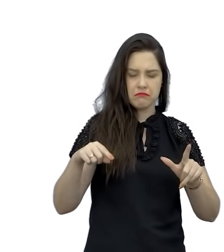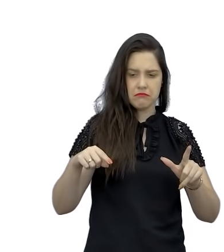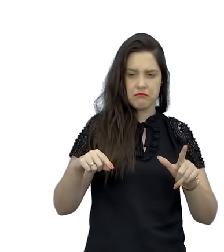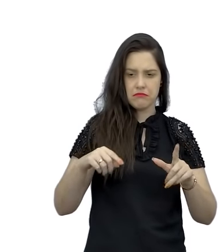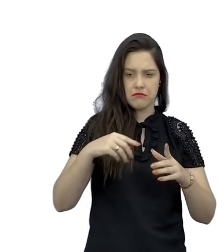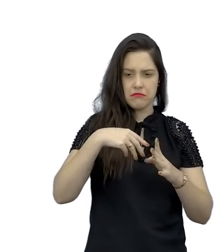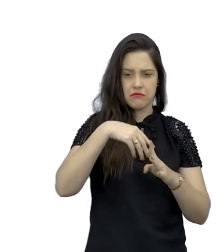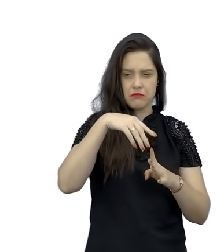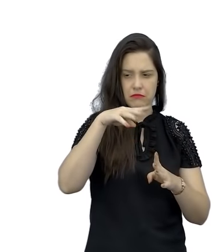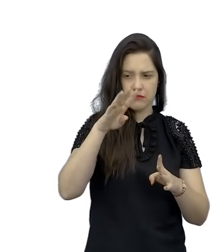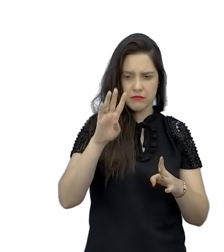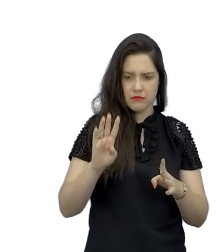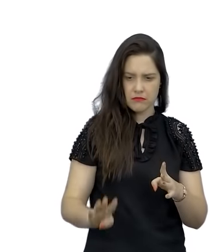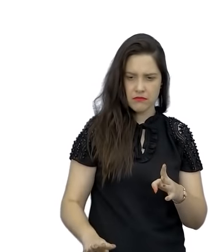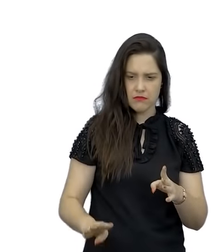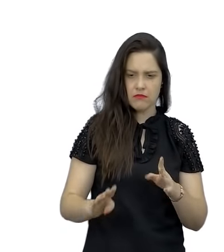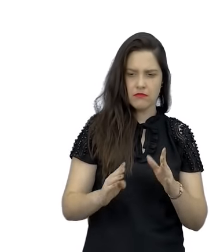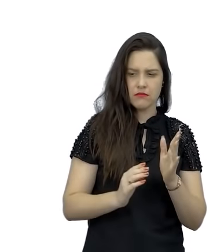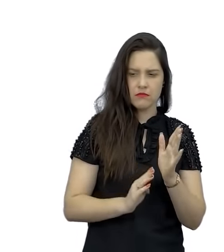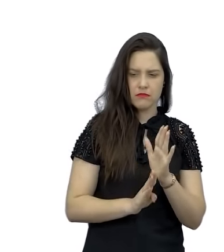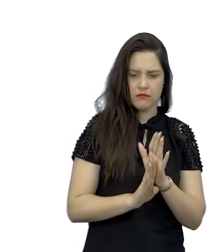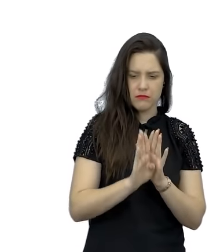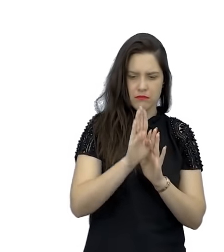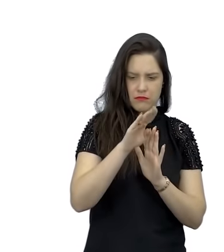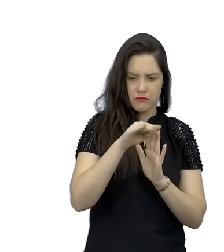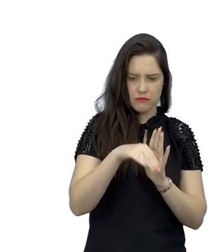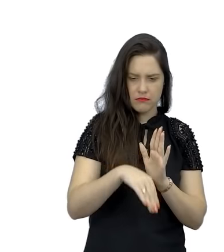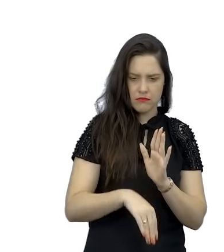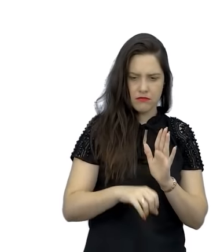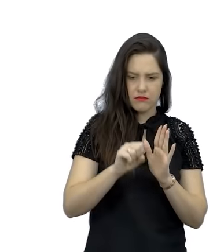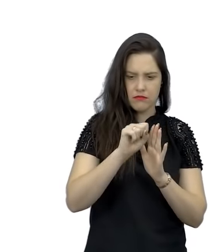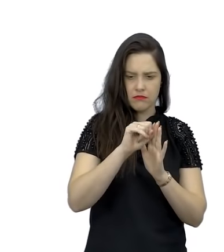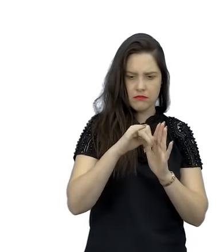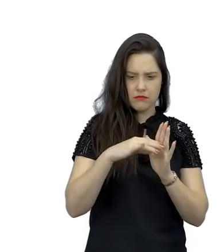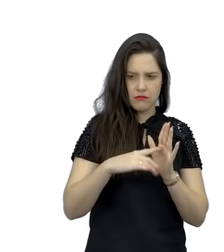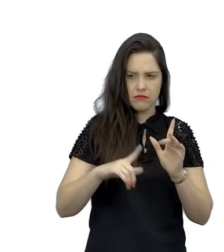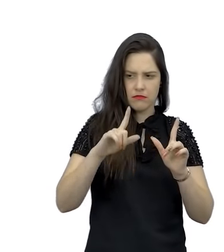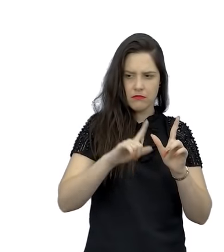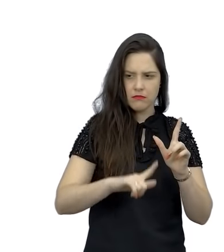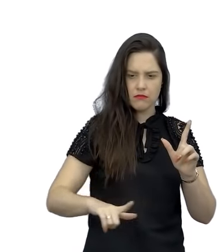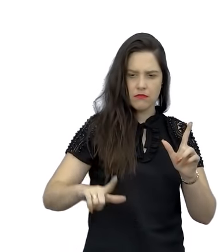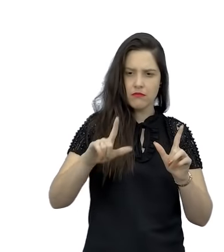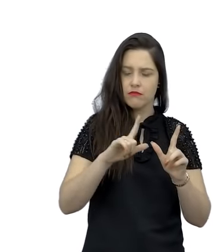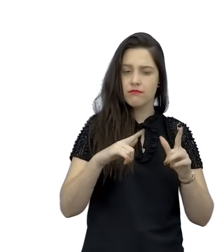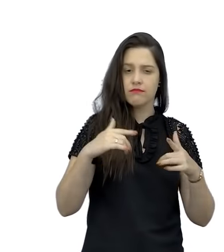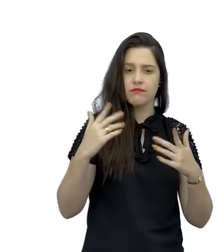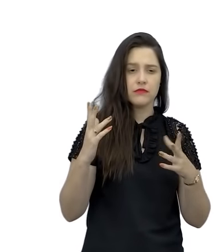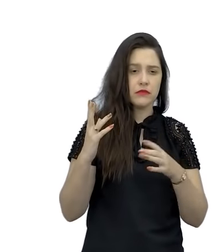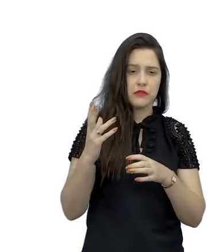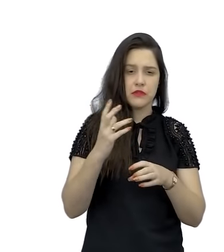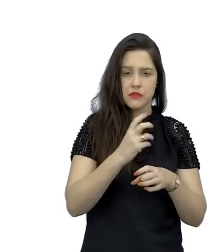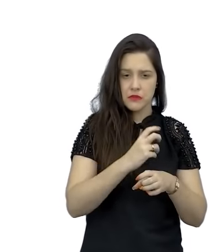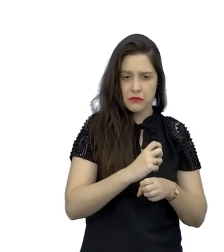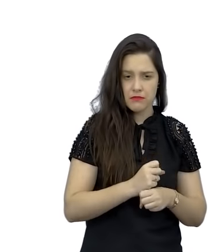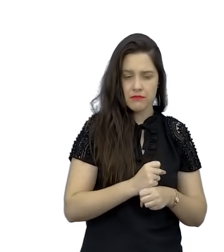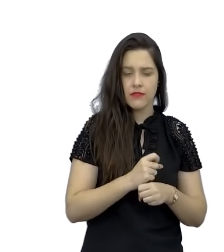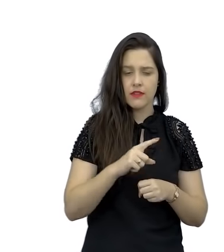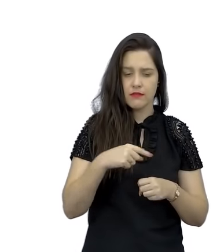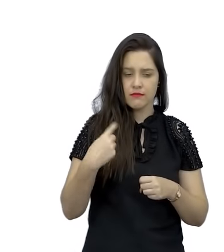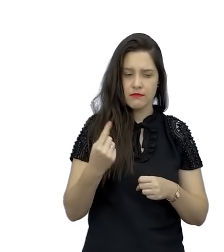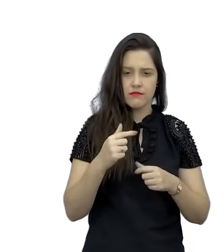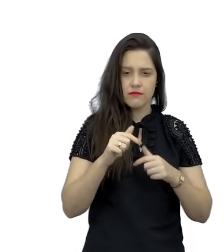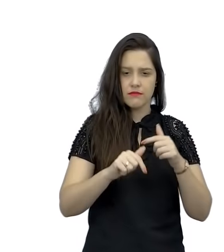um diagrama, de uma figura, de uma equação, de uma forma, tá? Então, aqui a gente trabalha